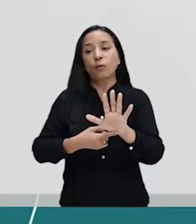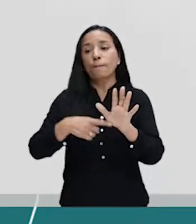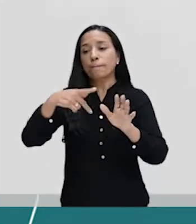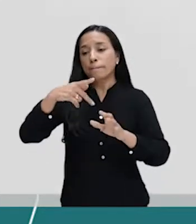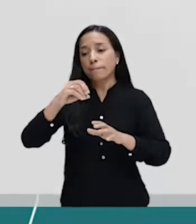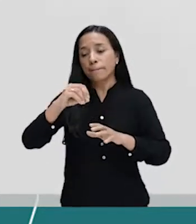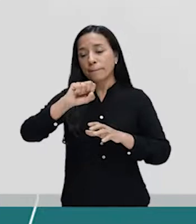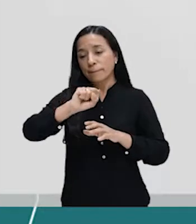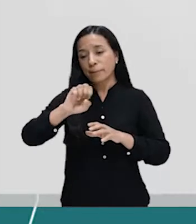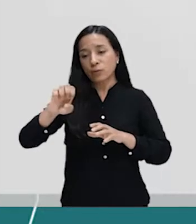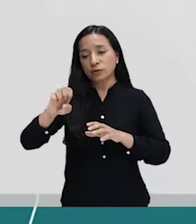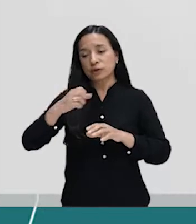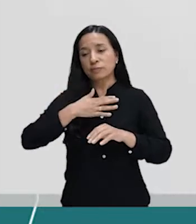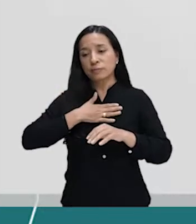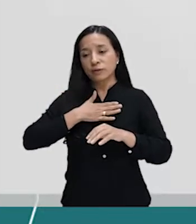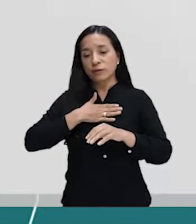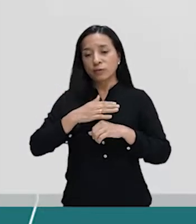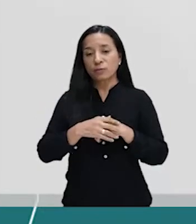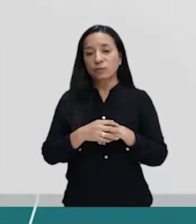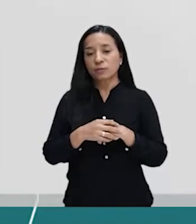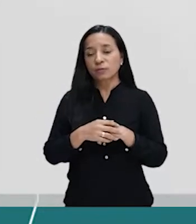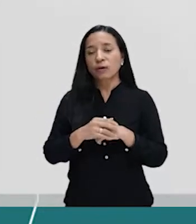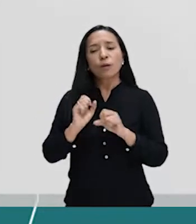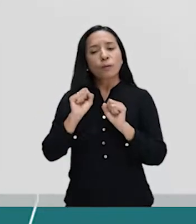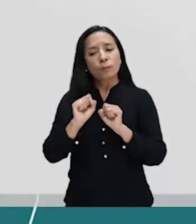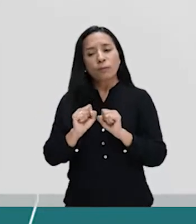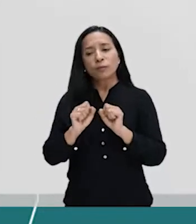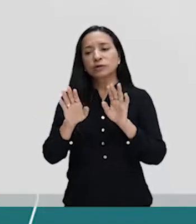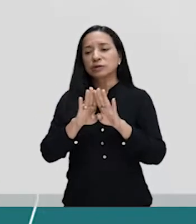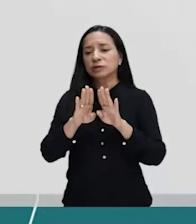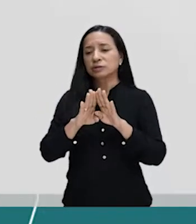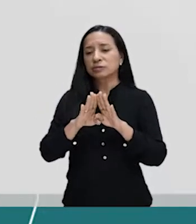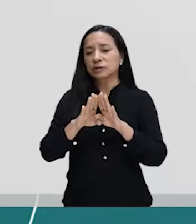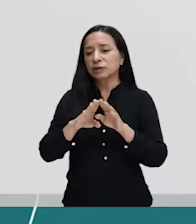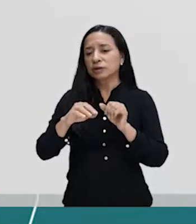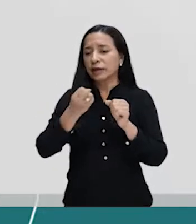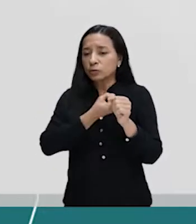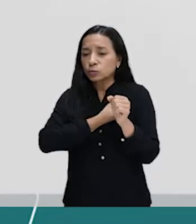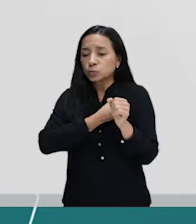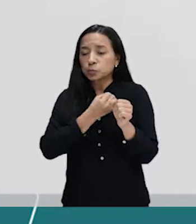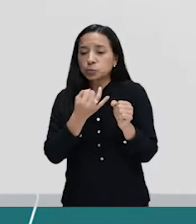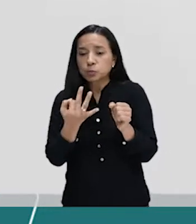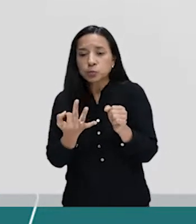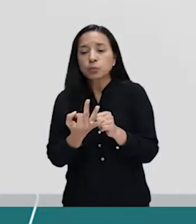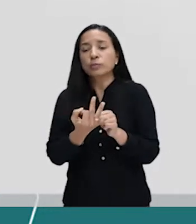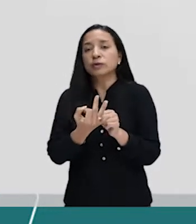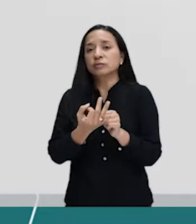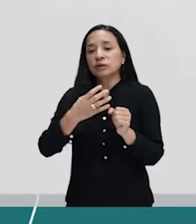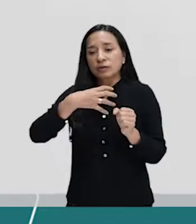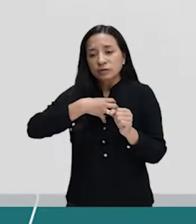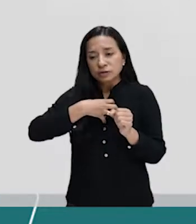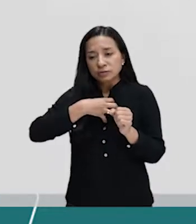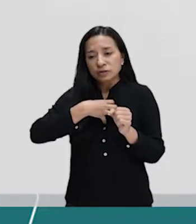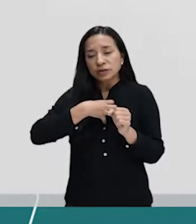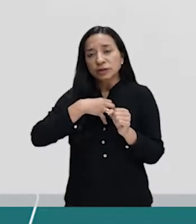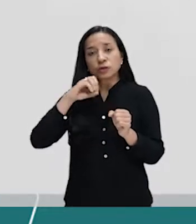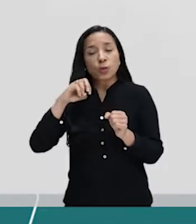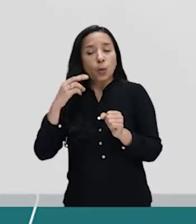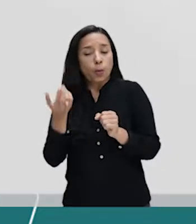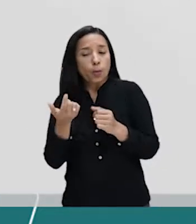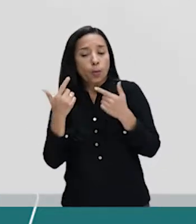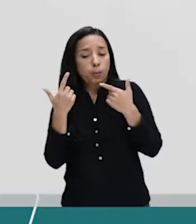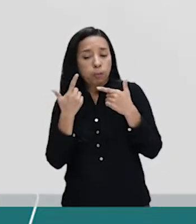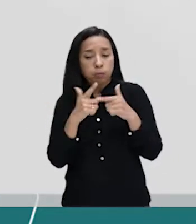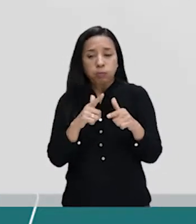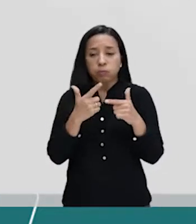numérica, pode ser algo mais afetivo ou até mesmo uma ofensa. Ai, os meus 18 anos, né? Tá